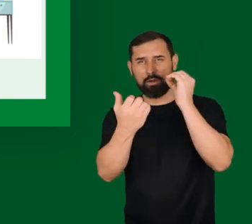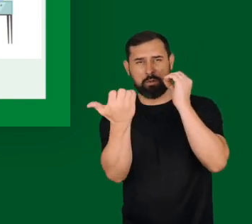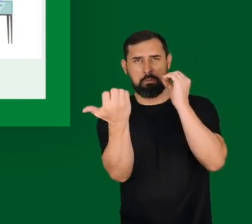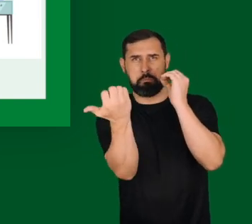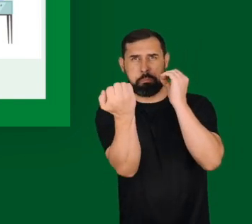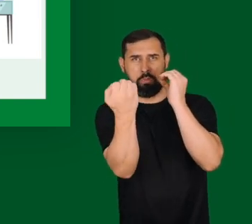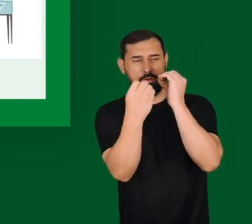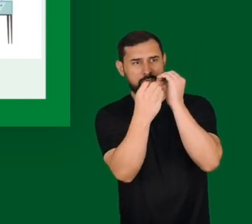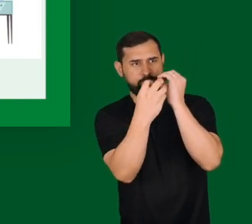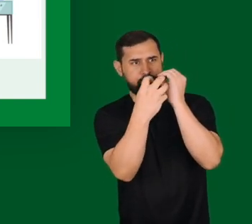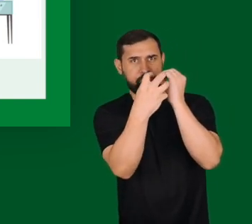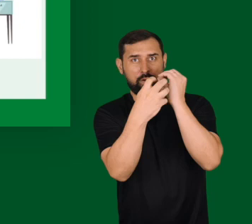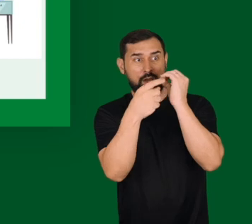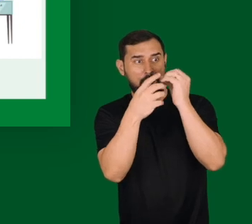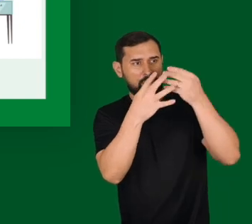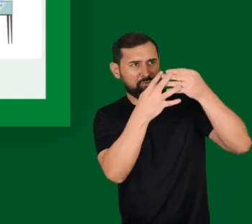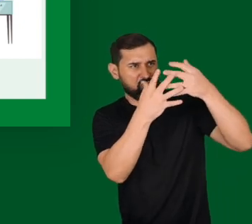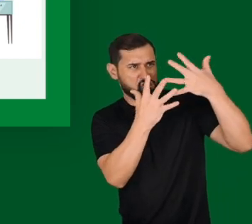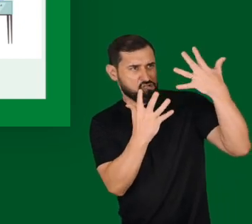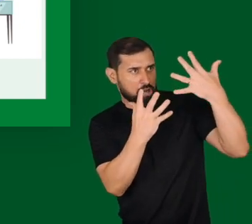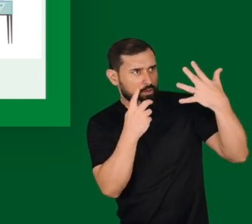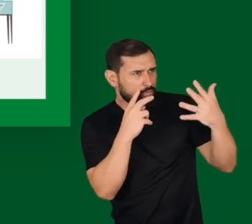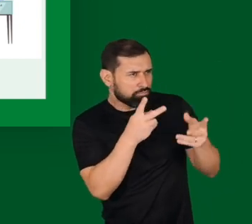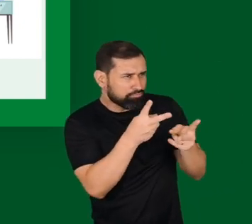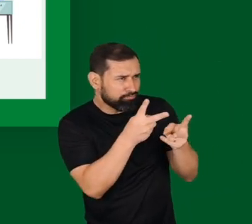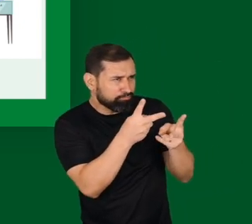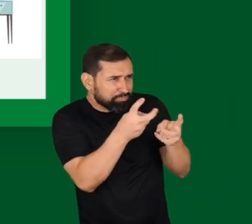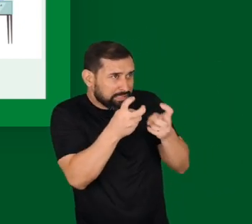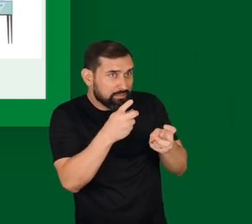de olho e a dilatação dos vasos